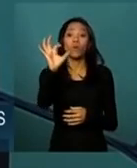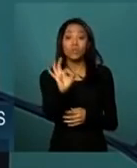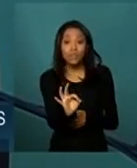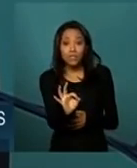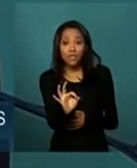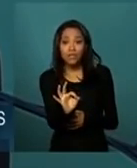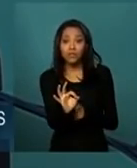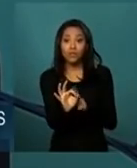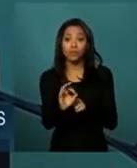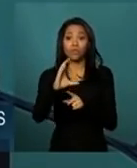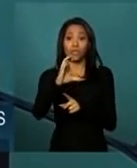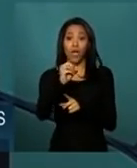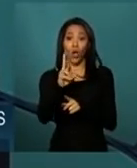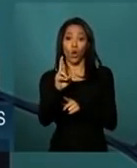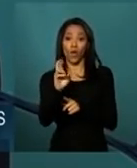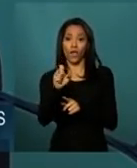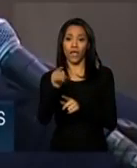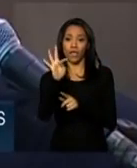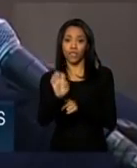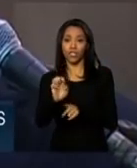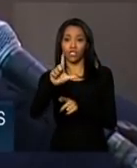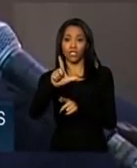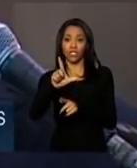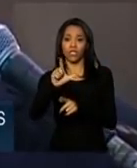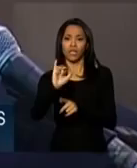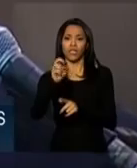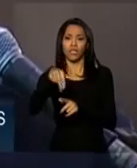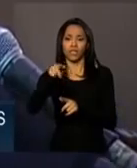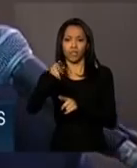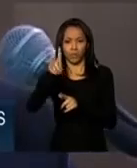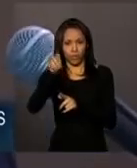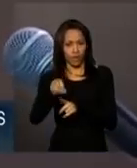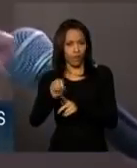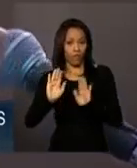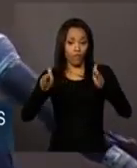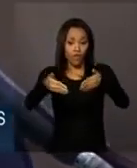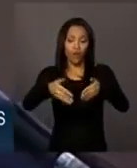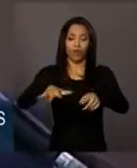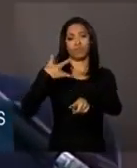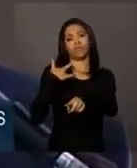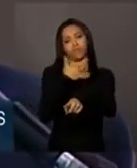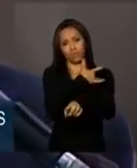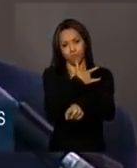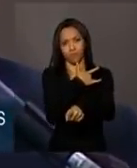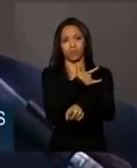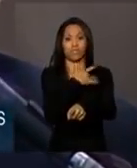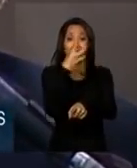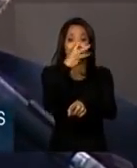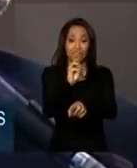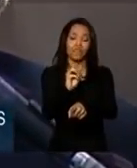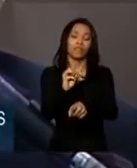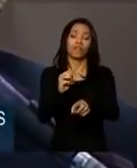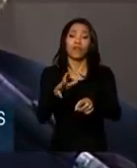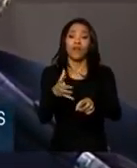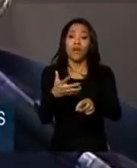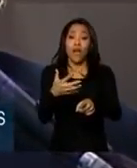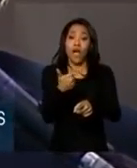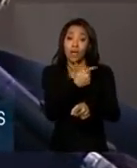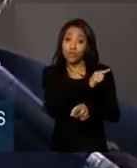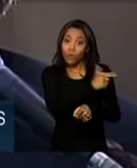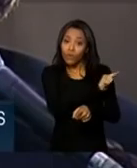receita corrente líquida somente com saúde. Só para se ter uma ideia dessa magnitude, as outras